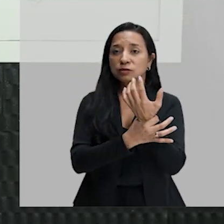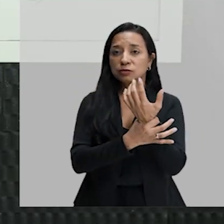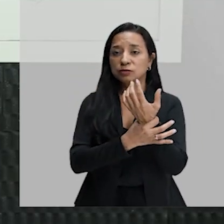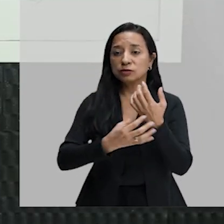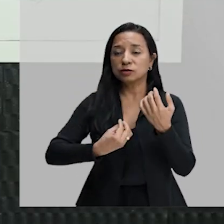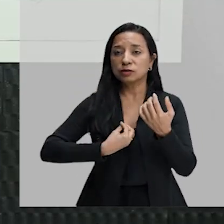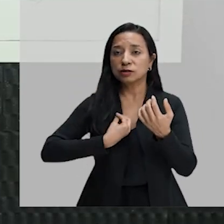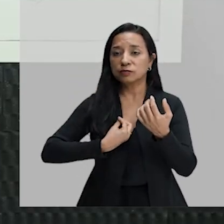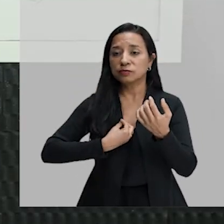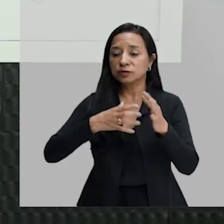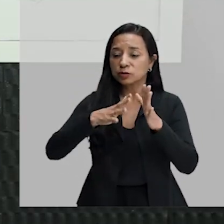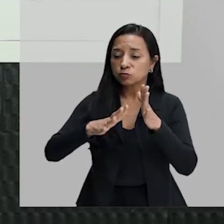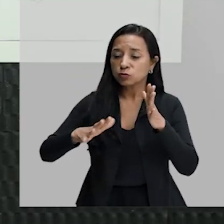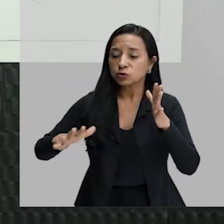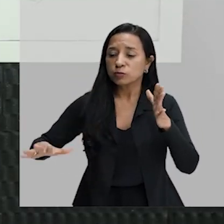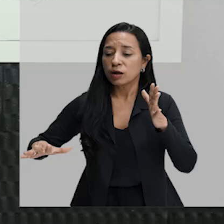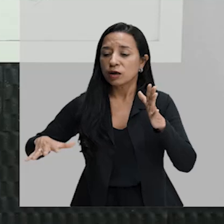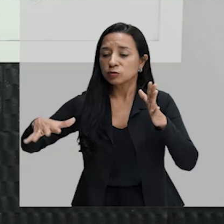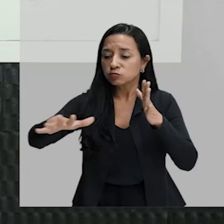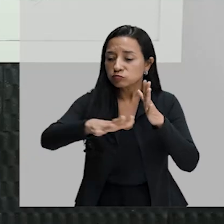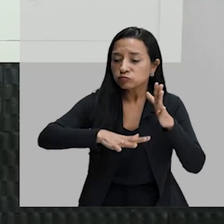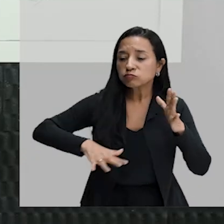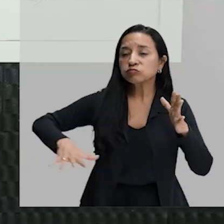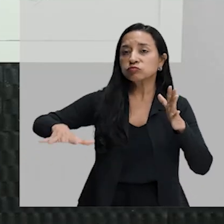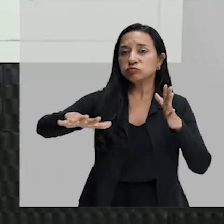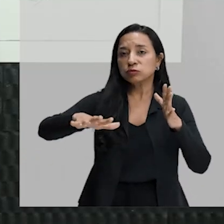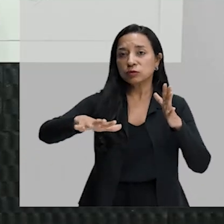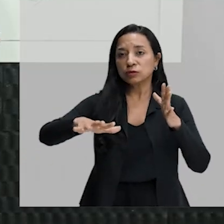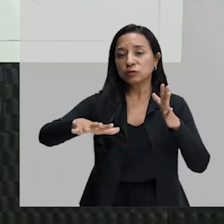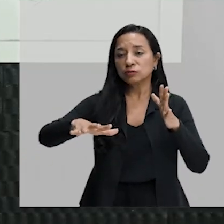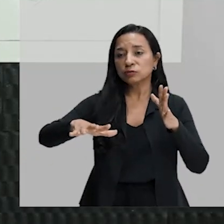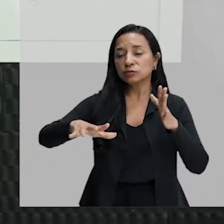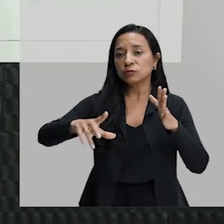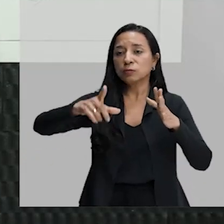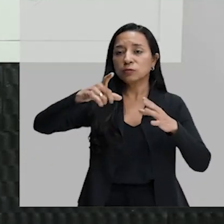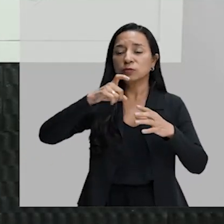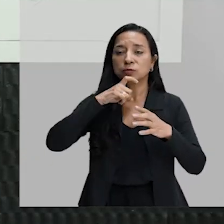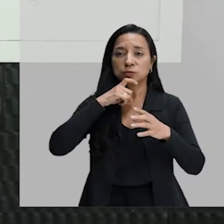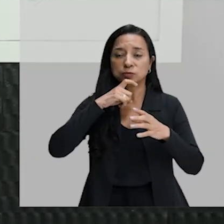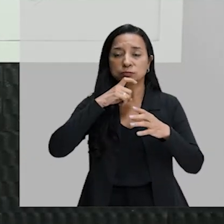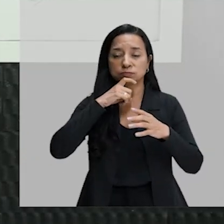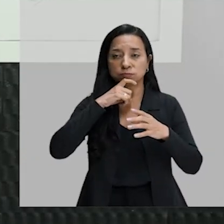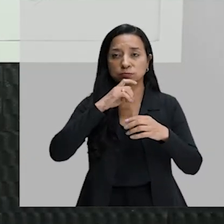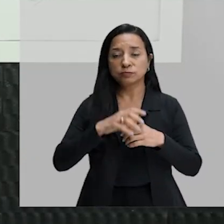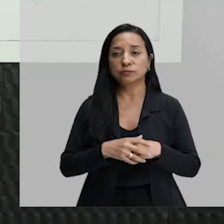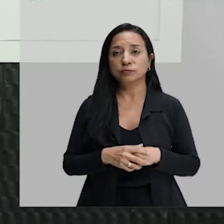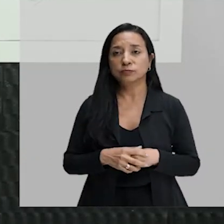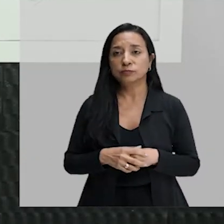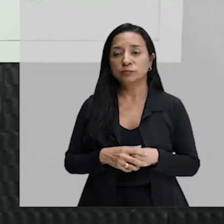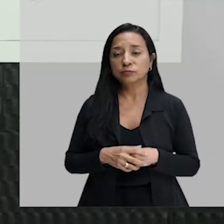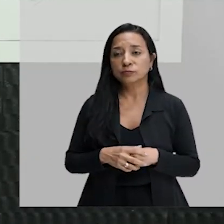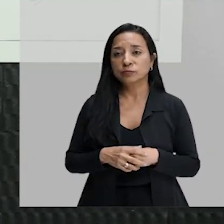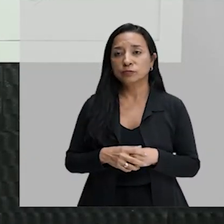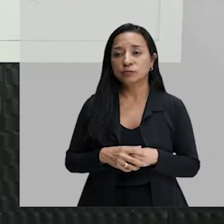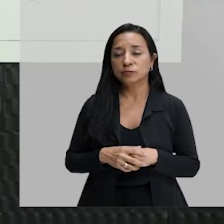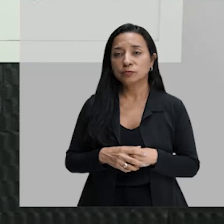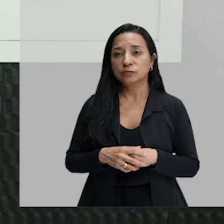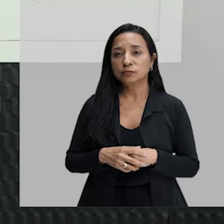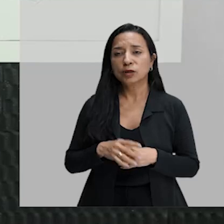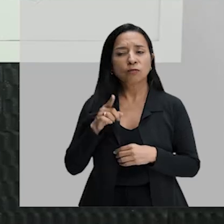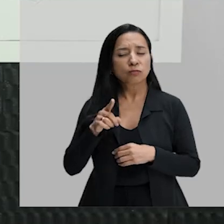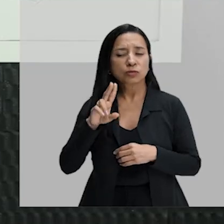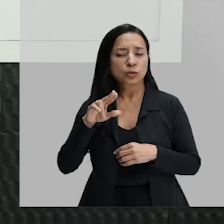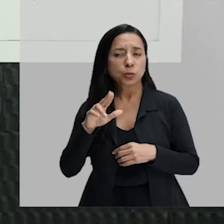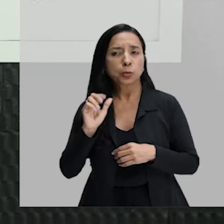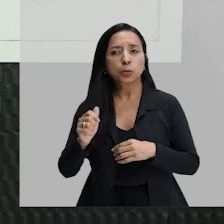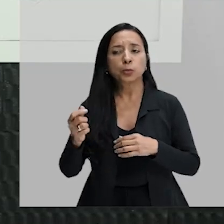nos lagos, nos mares, nos oceanos, que são gelados. Certo? Você nunca se perguntou